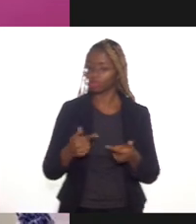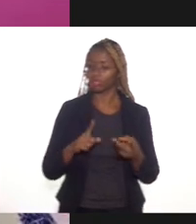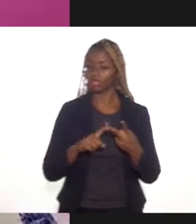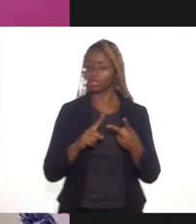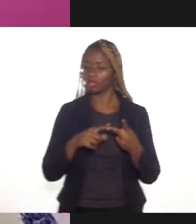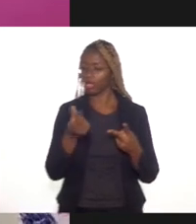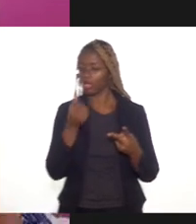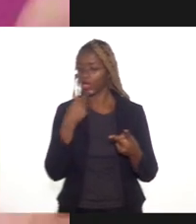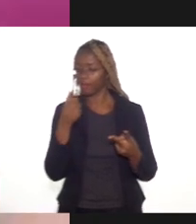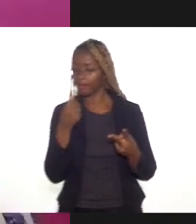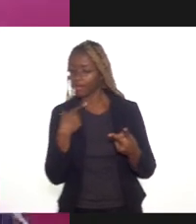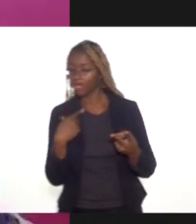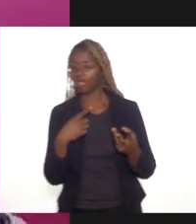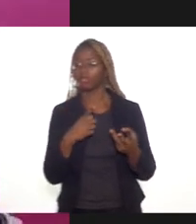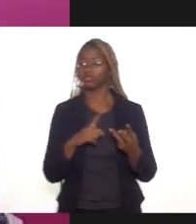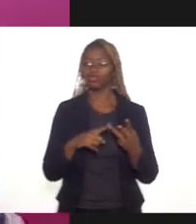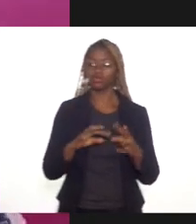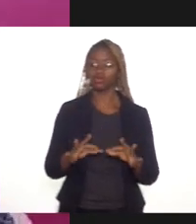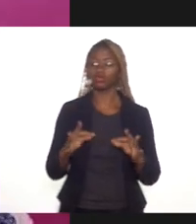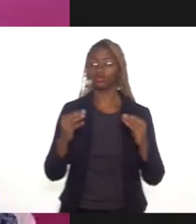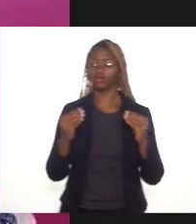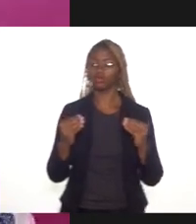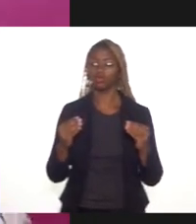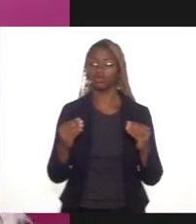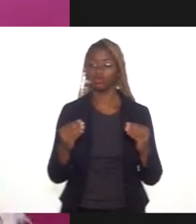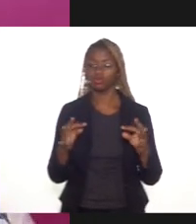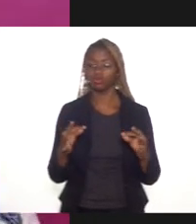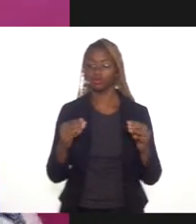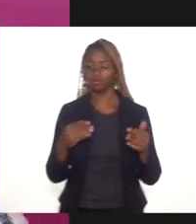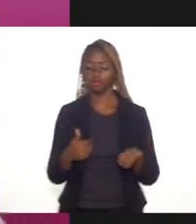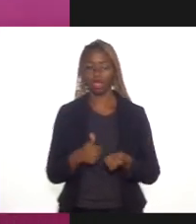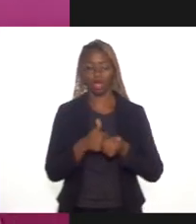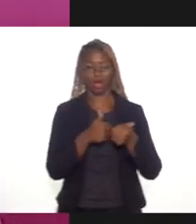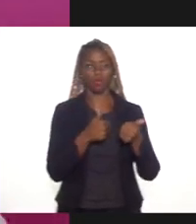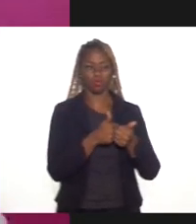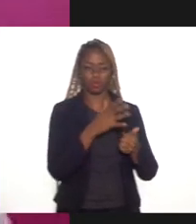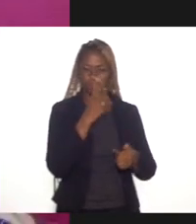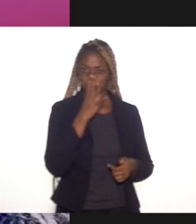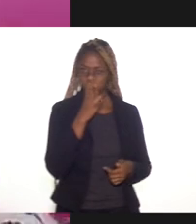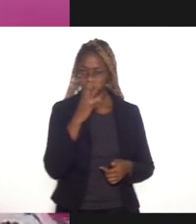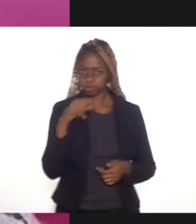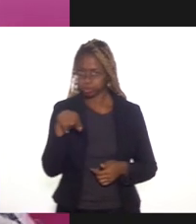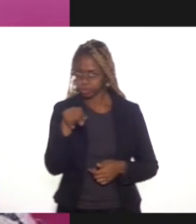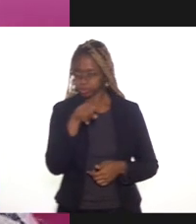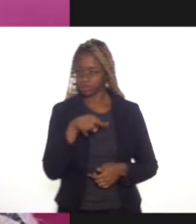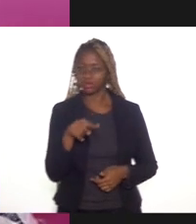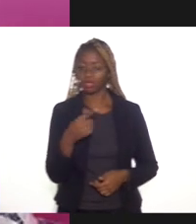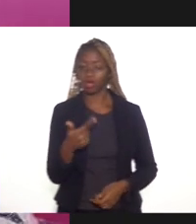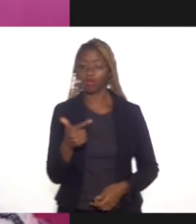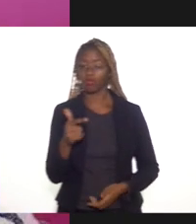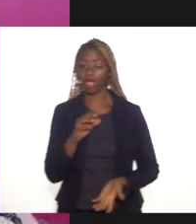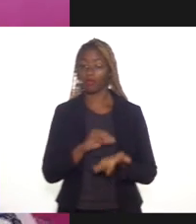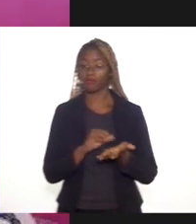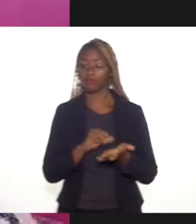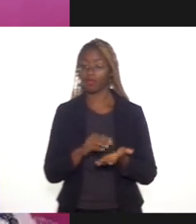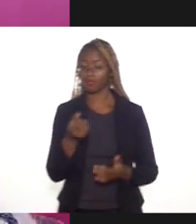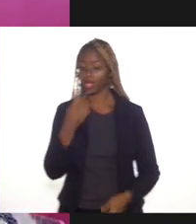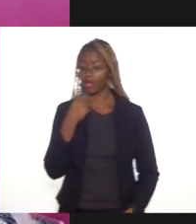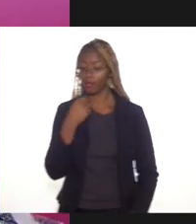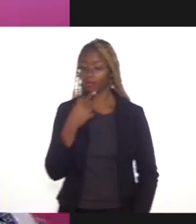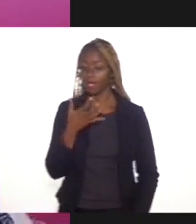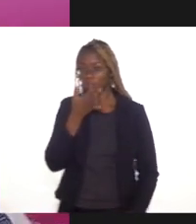remédios. Todo mundo está acompanhando a questão de não ter remédio para entubar